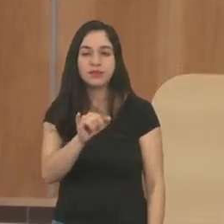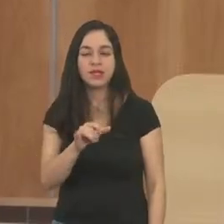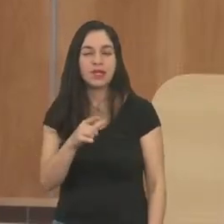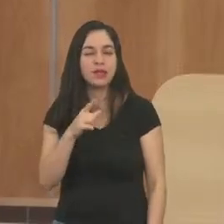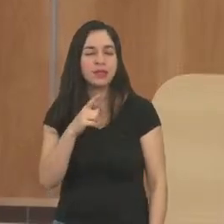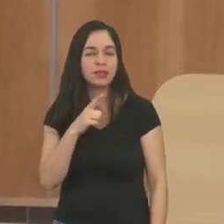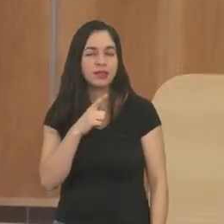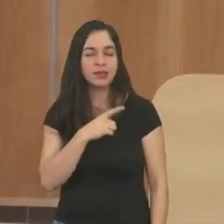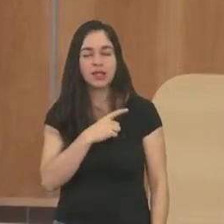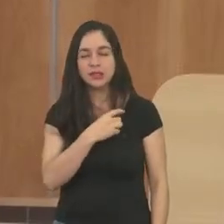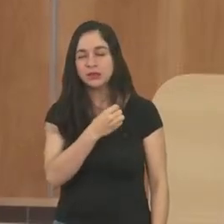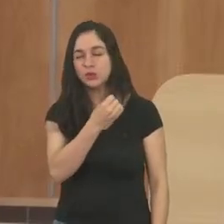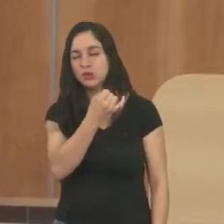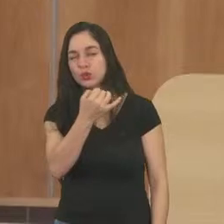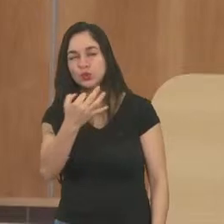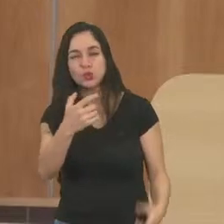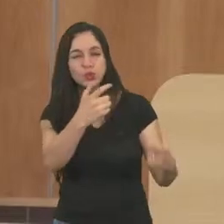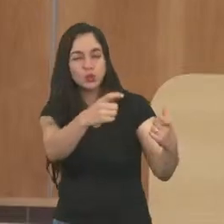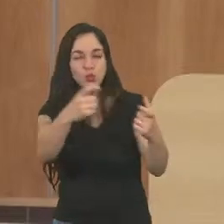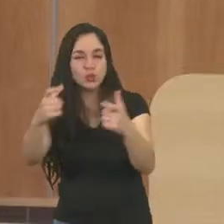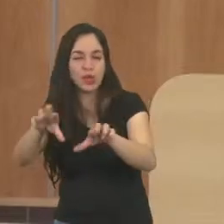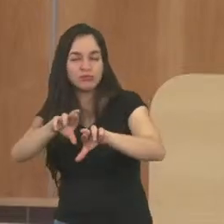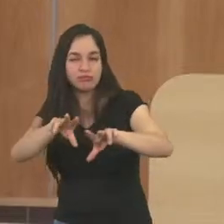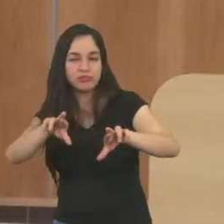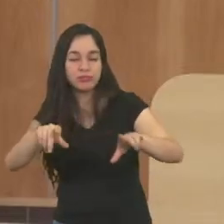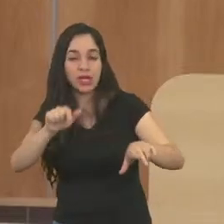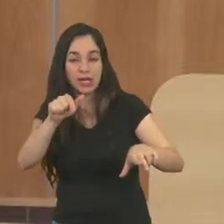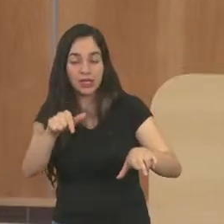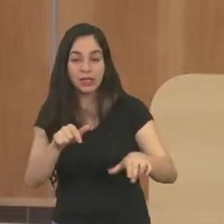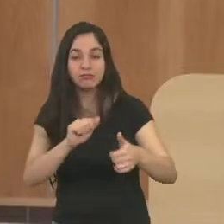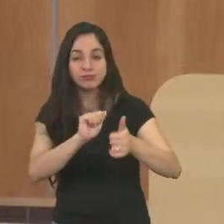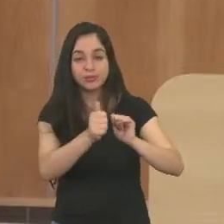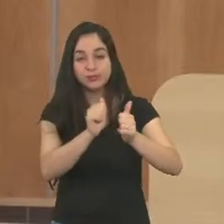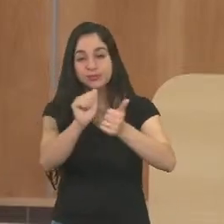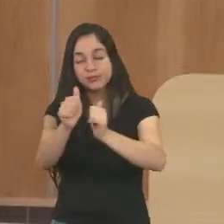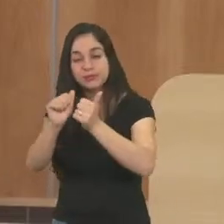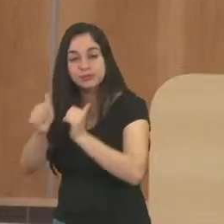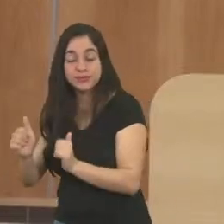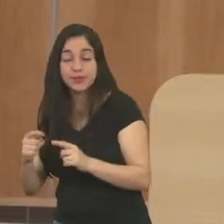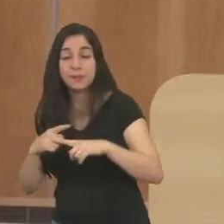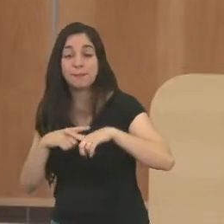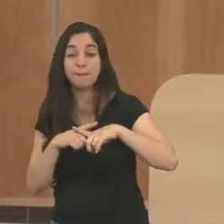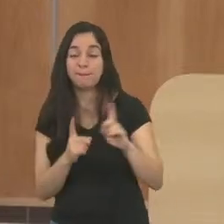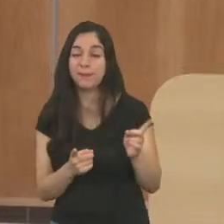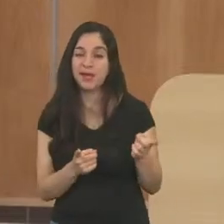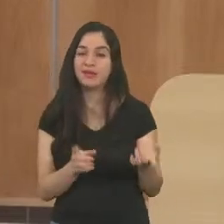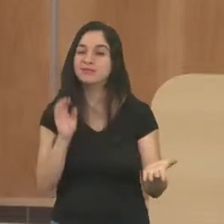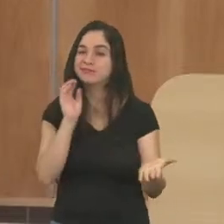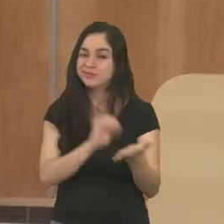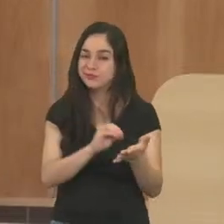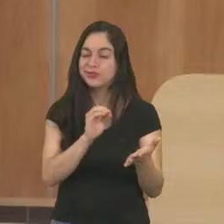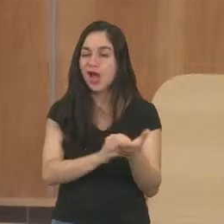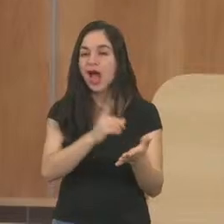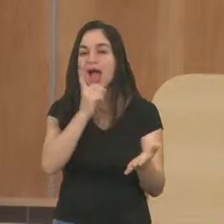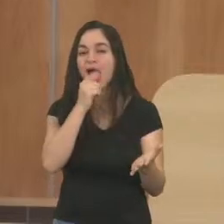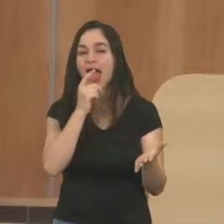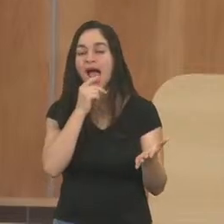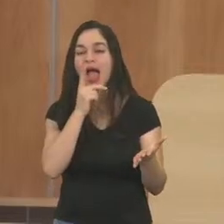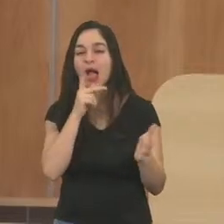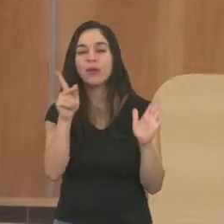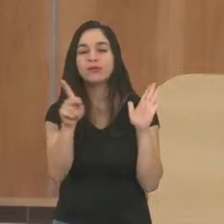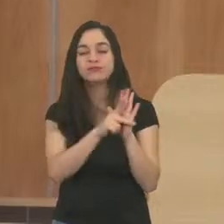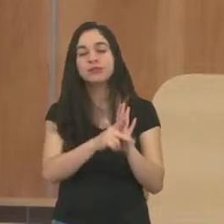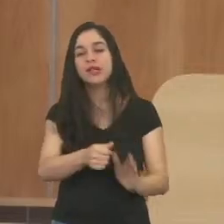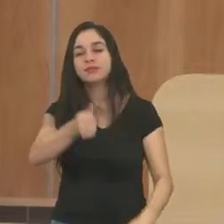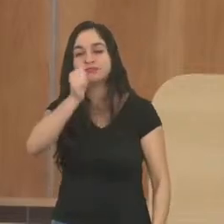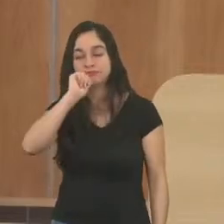inúmeros espaços esportivos da nossa cidade, mas infelizmente muitos deles ainda não têm água potável para atender